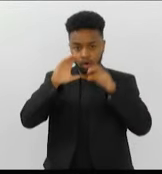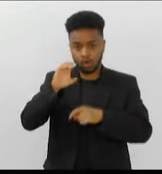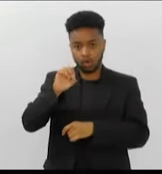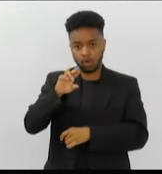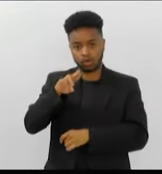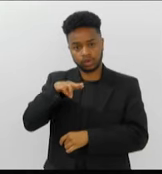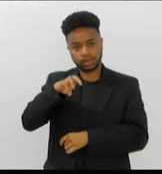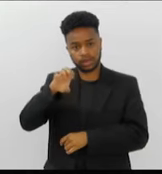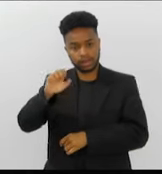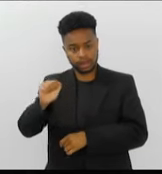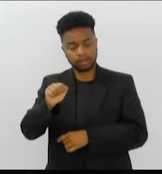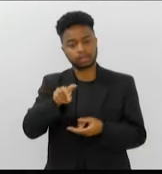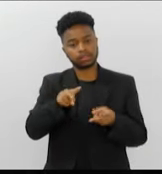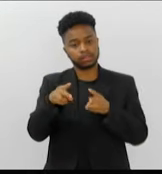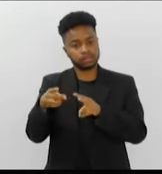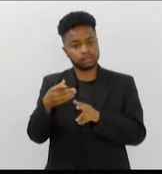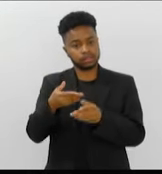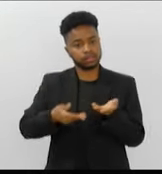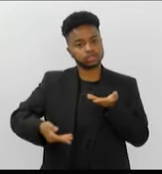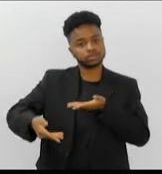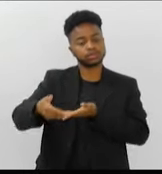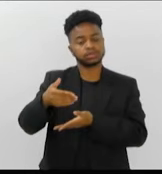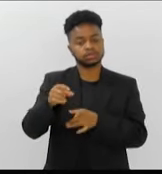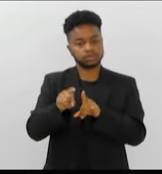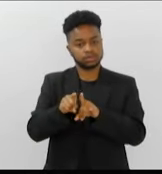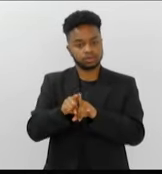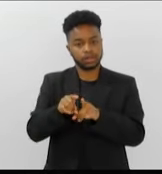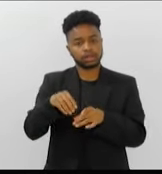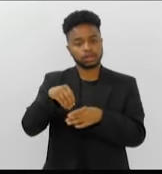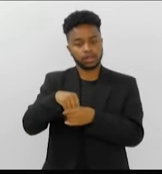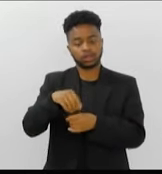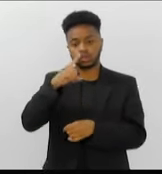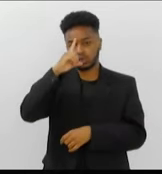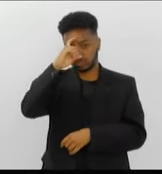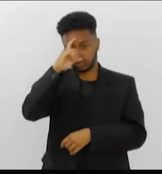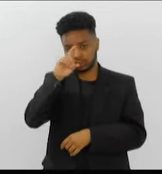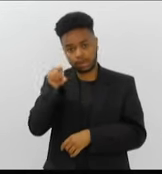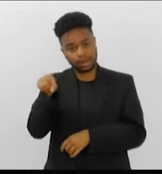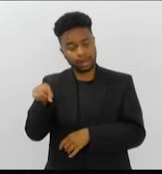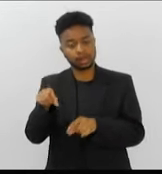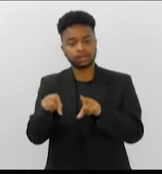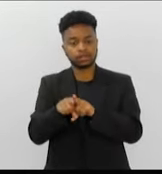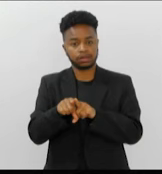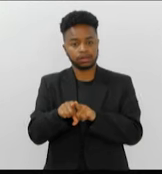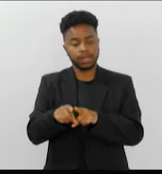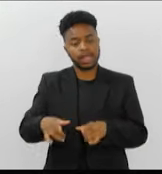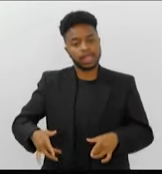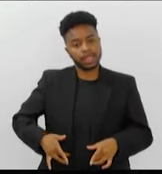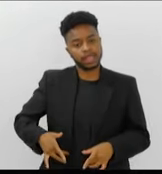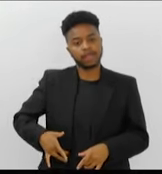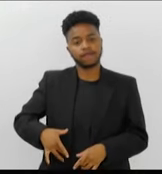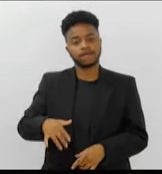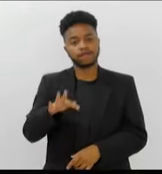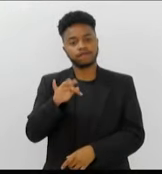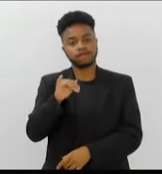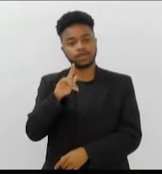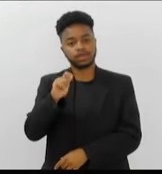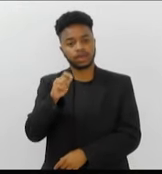São João Batista e também no Hospital da Unifoa, e o transplante de rins e fígado